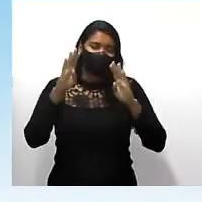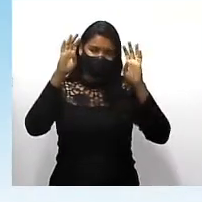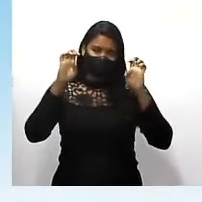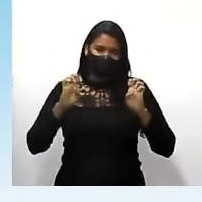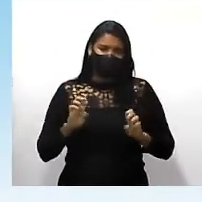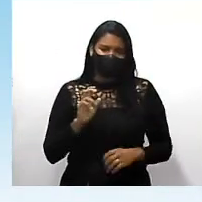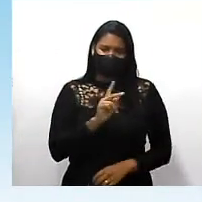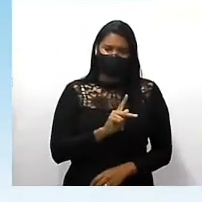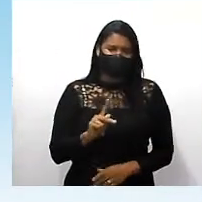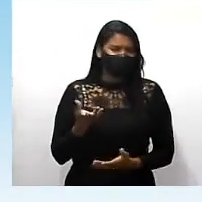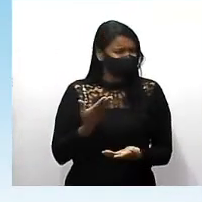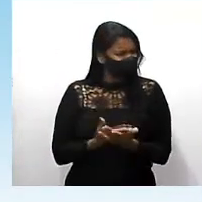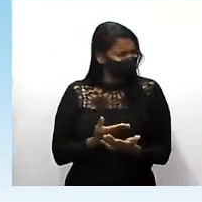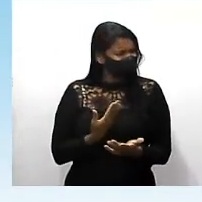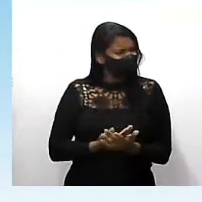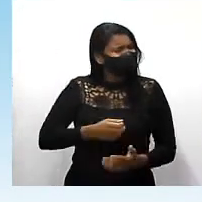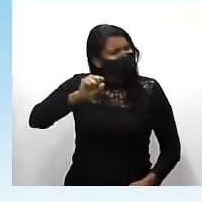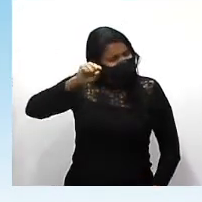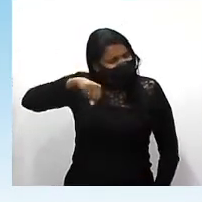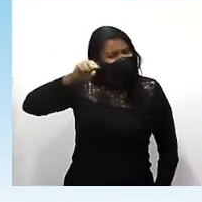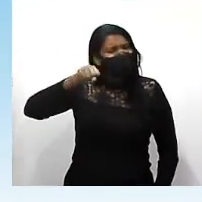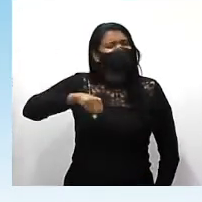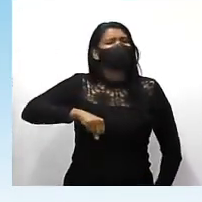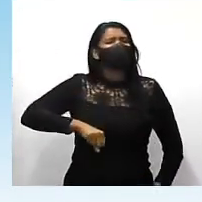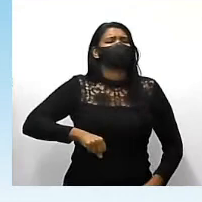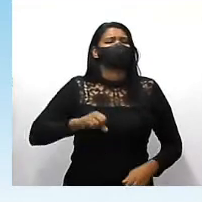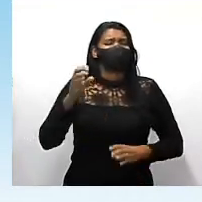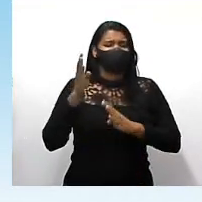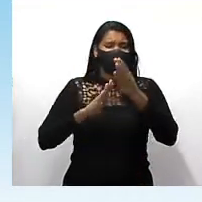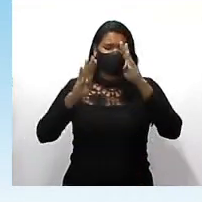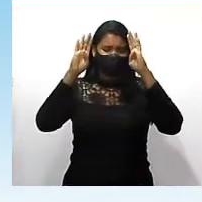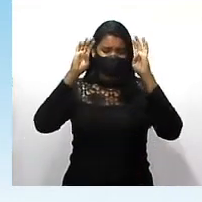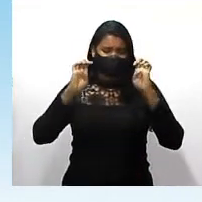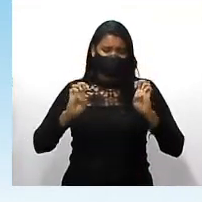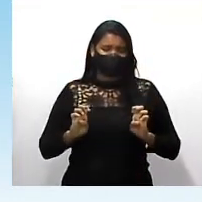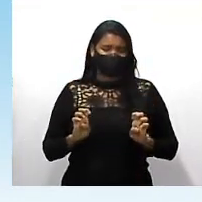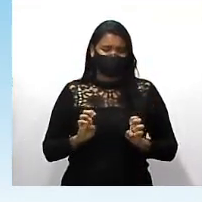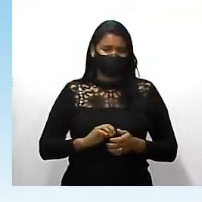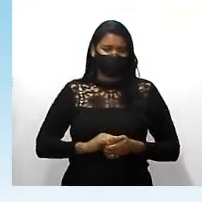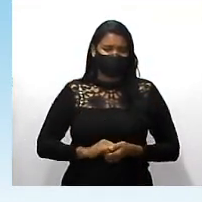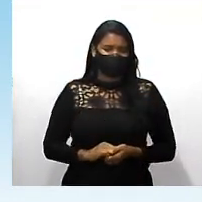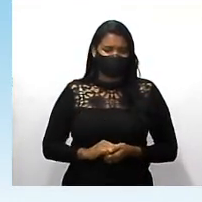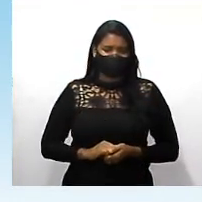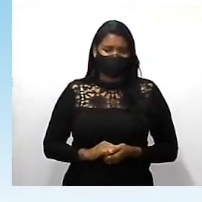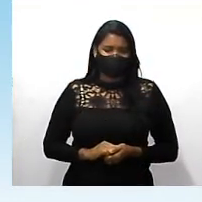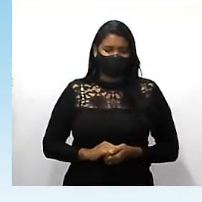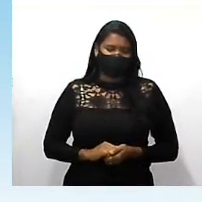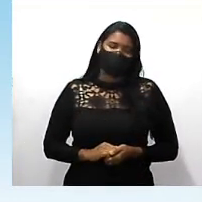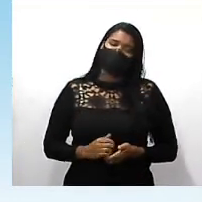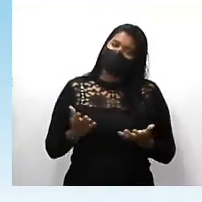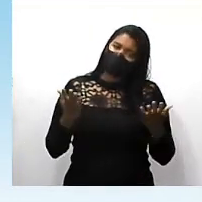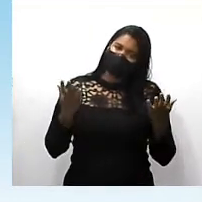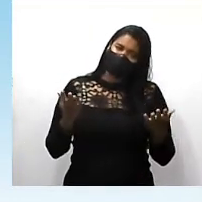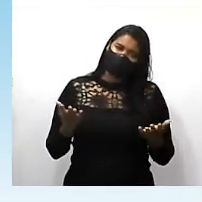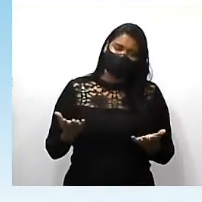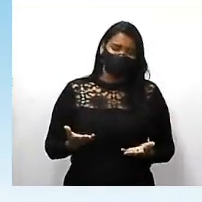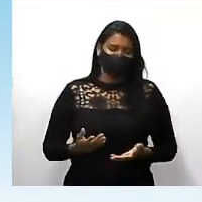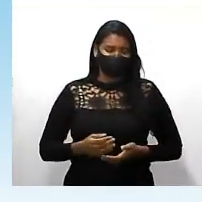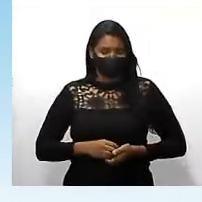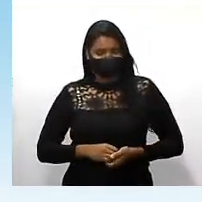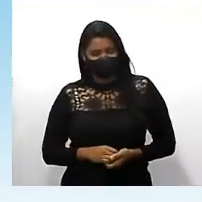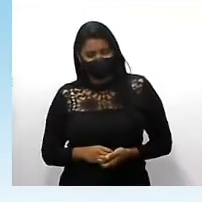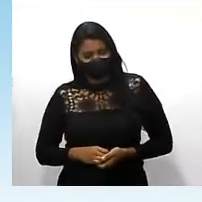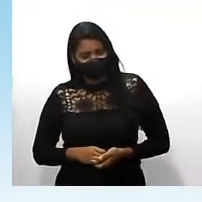sobre a bioética? Sim, vamos estudar sobre a bioética. Professor, isso dá pano para manga. Eu sei que isso dá pano